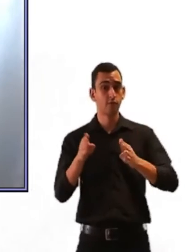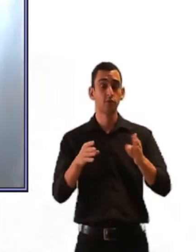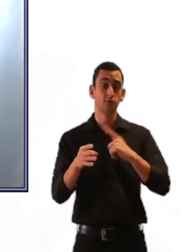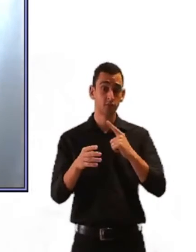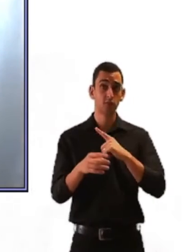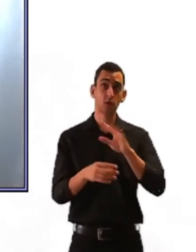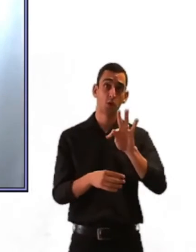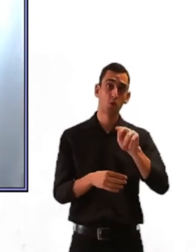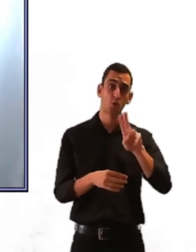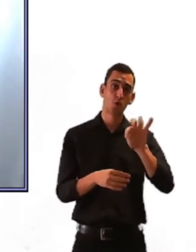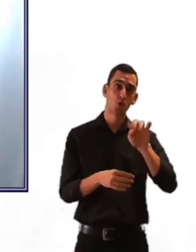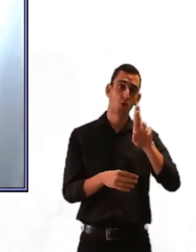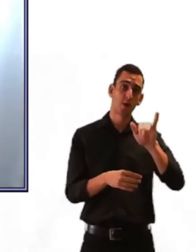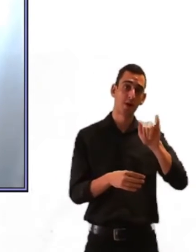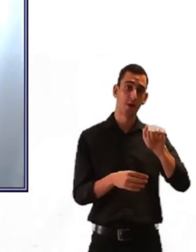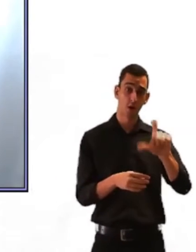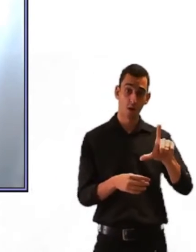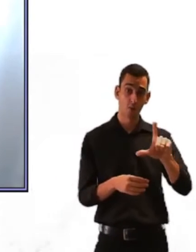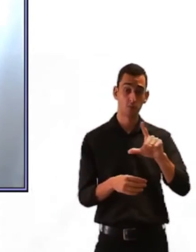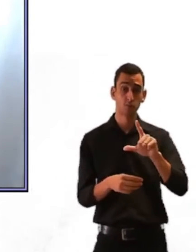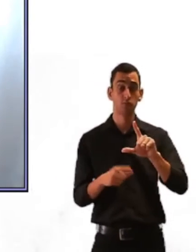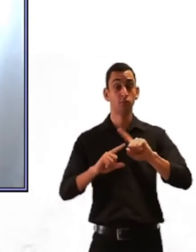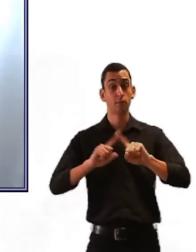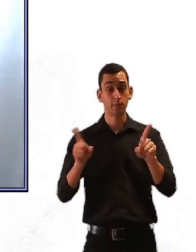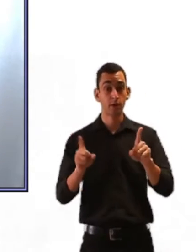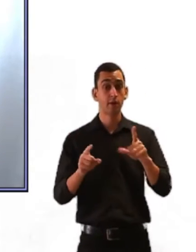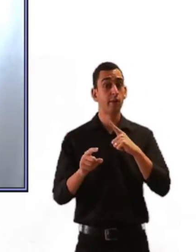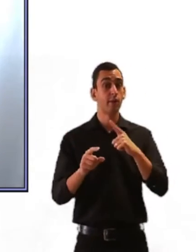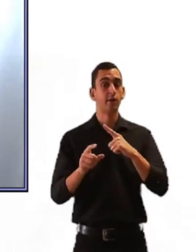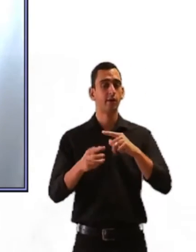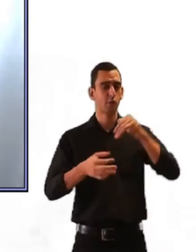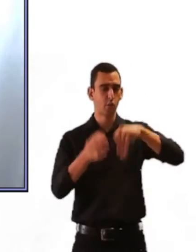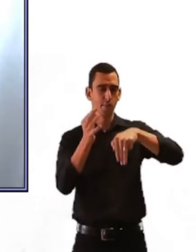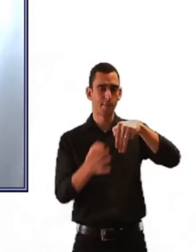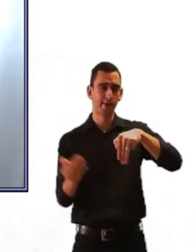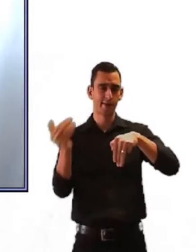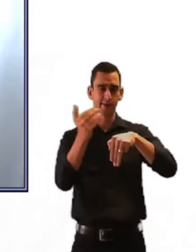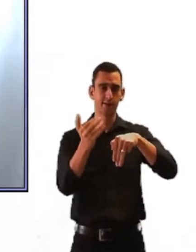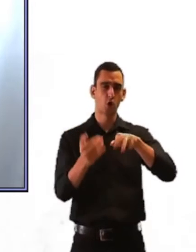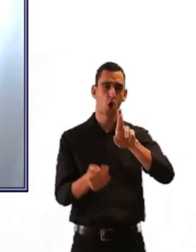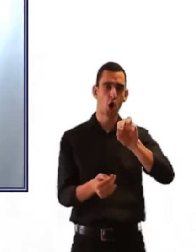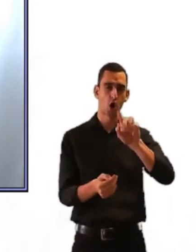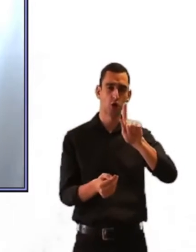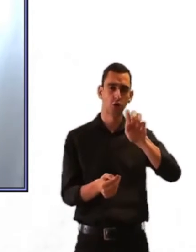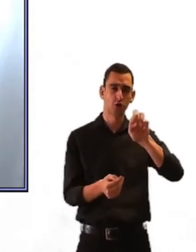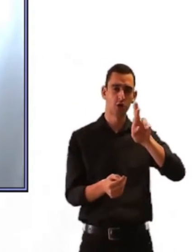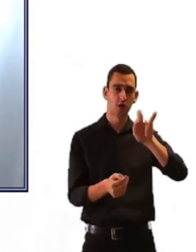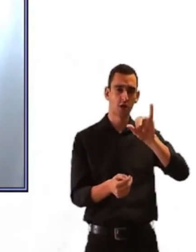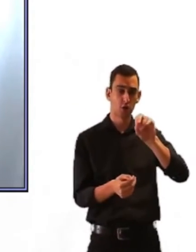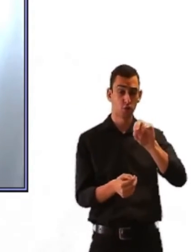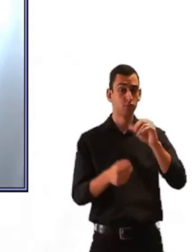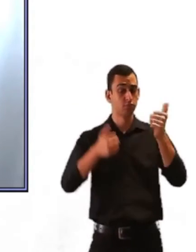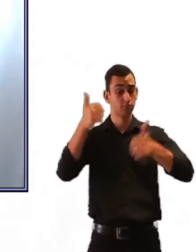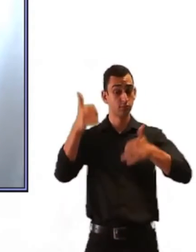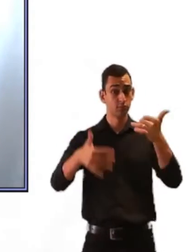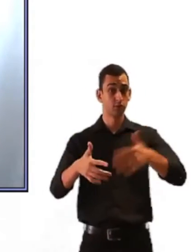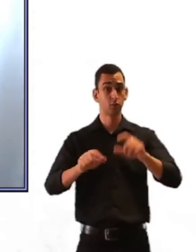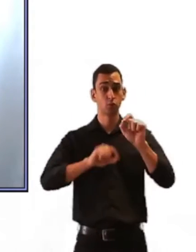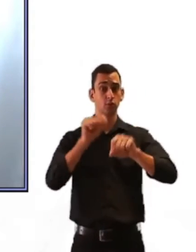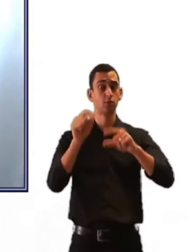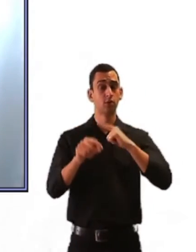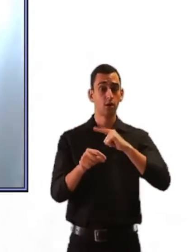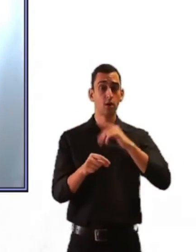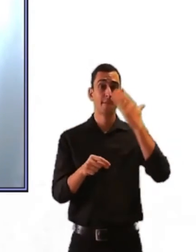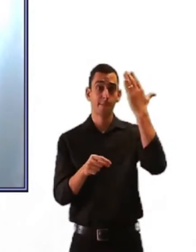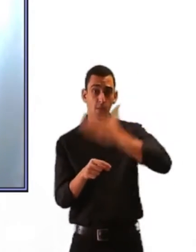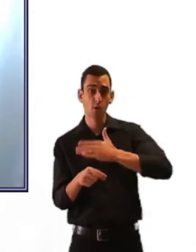inquisitorial. Mas o argumento que ele traz, o ministro Schietti, é exatamente esse: das provas dependentes da memória e